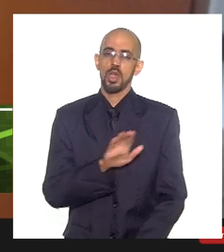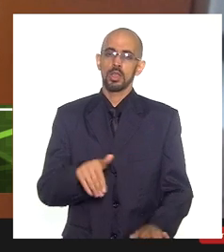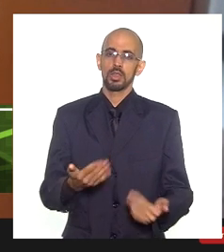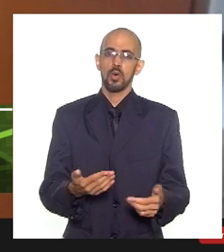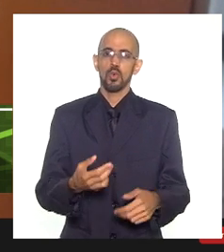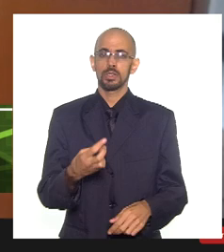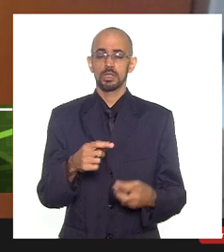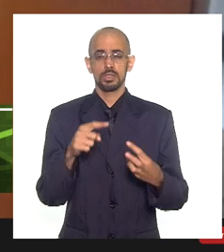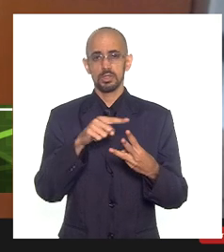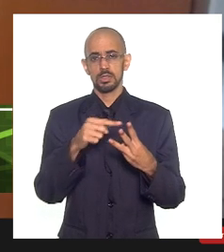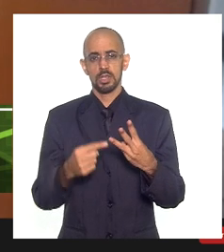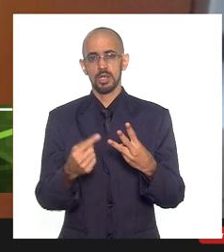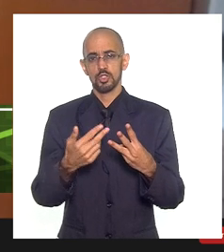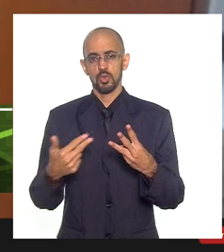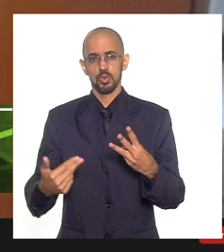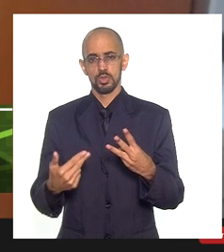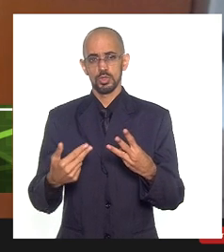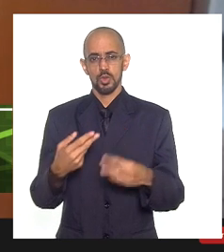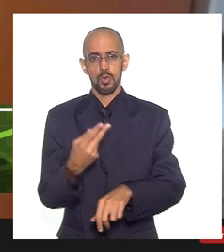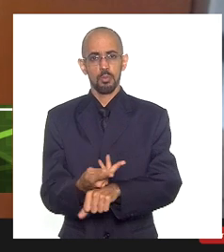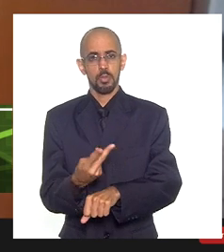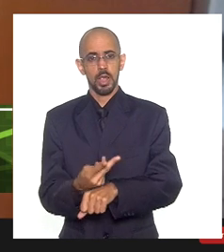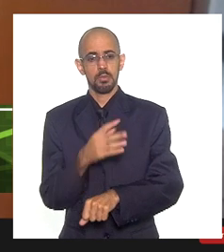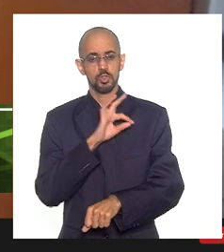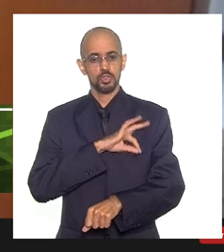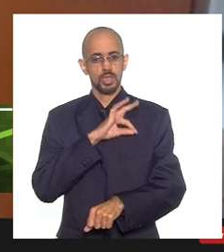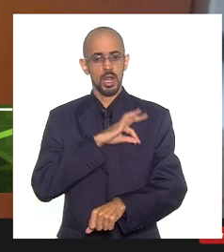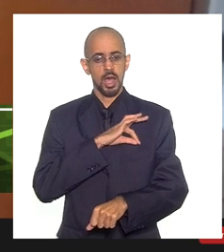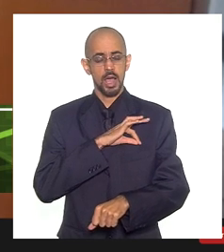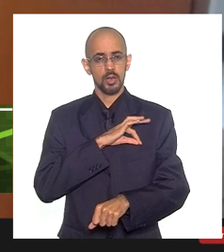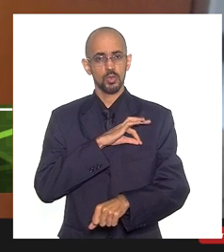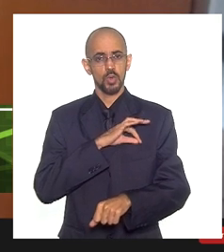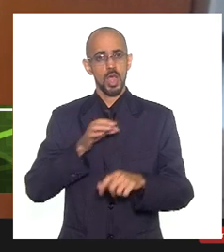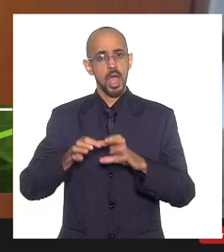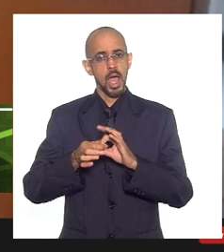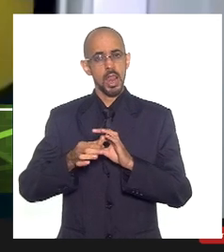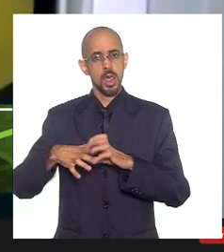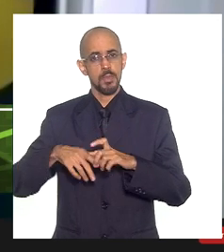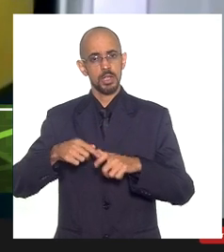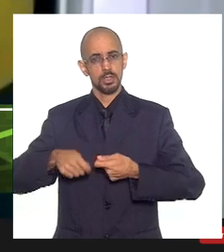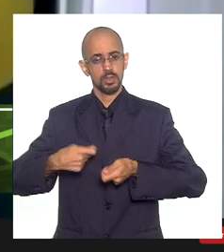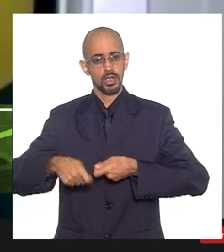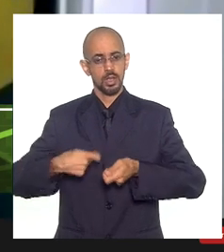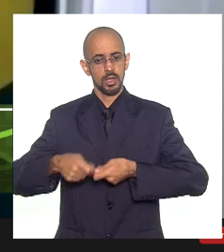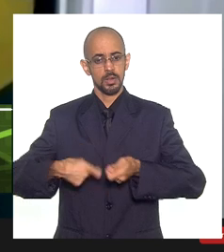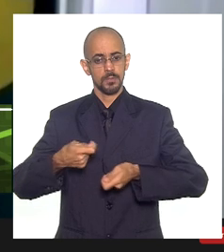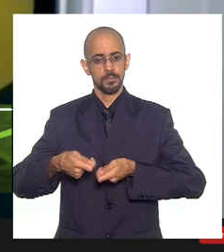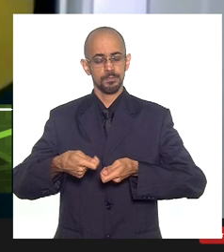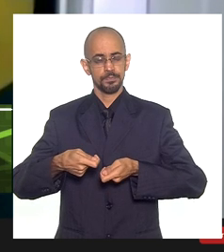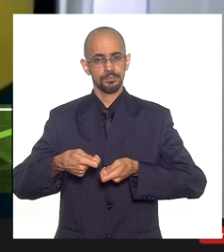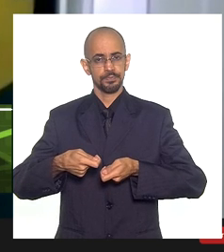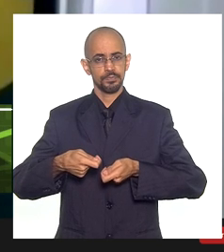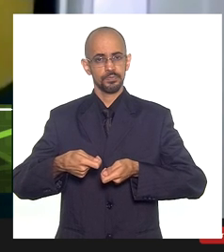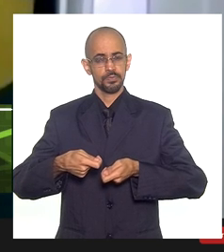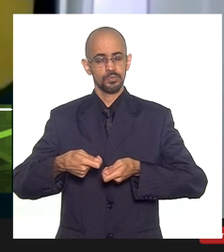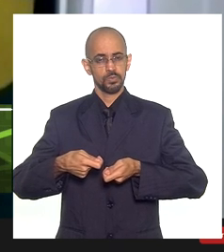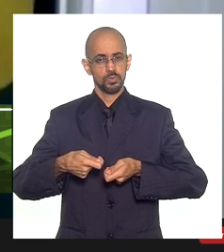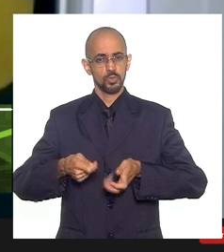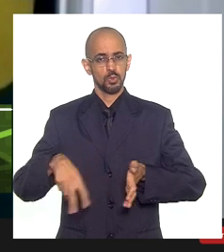autonomia administrativa com a execução dos atos administrativos pelo diário oficial e pelo SIGRH